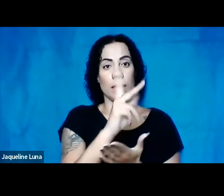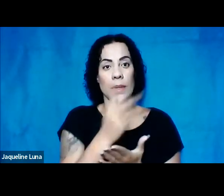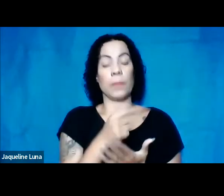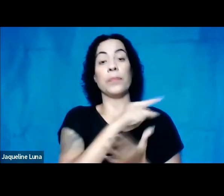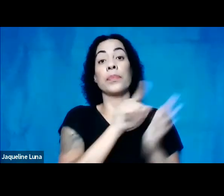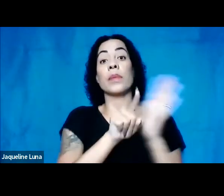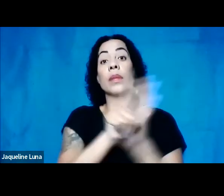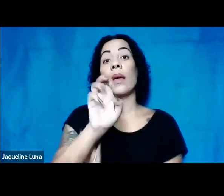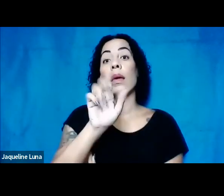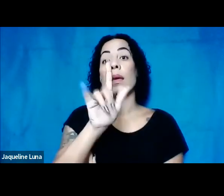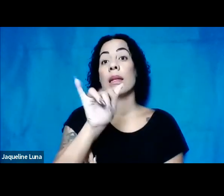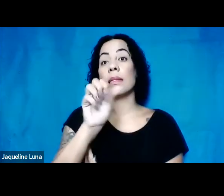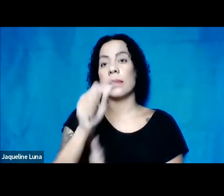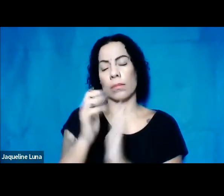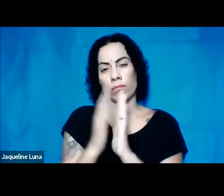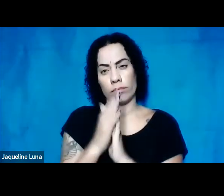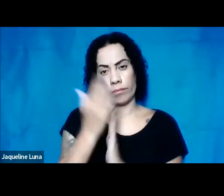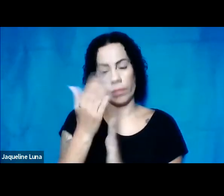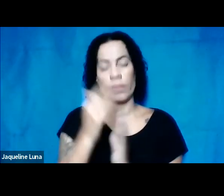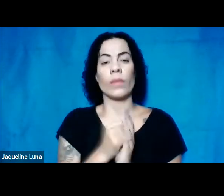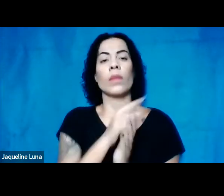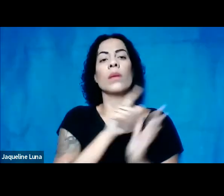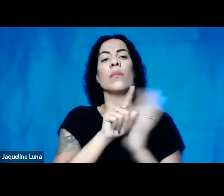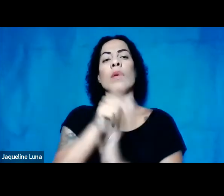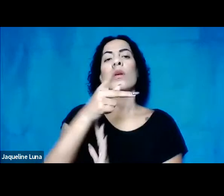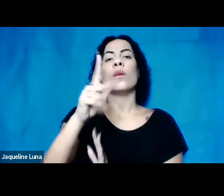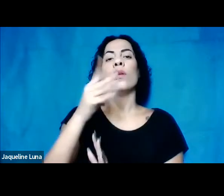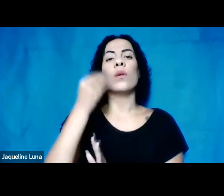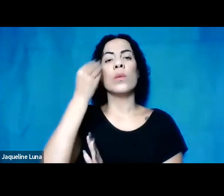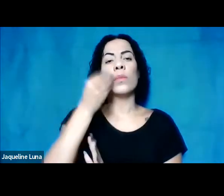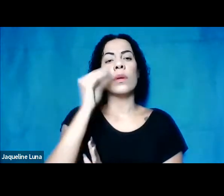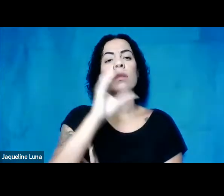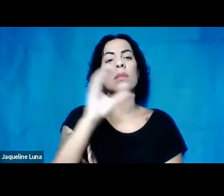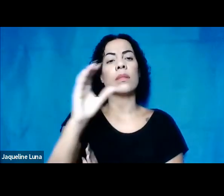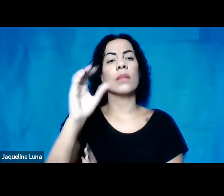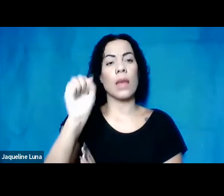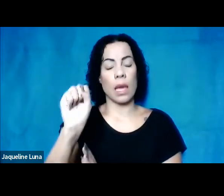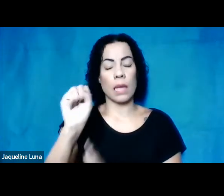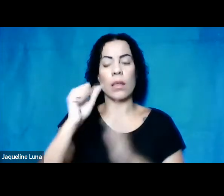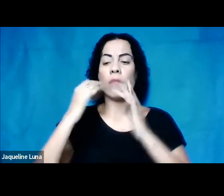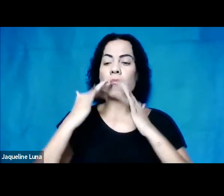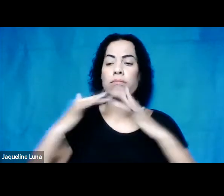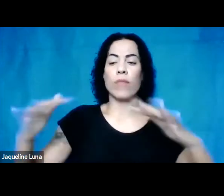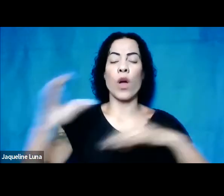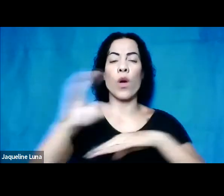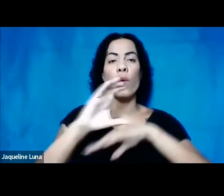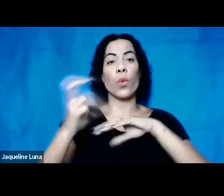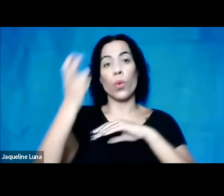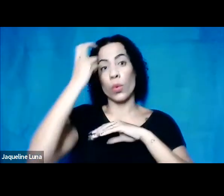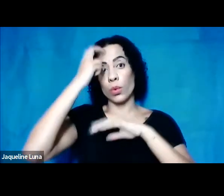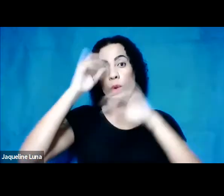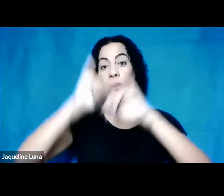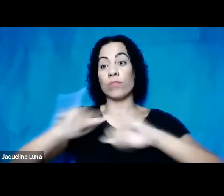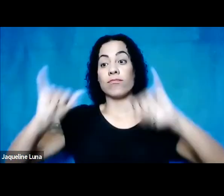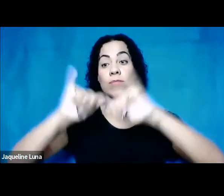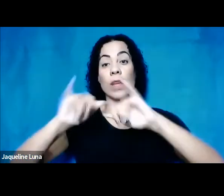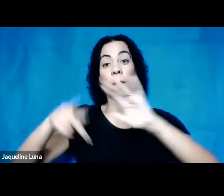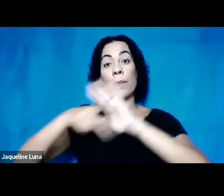por gentileza, sobre a experiência da CCS para disseminar a cultura da divulgação entre os